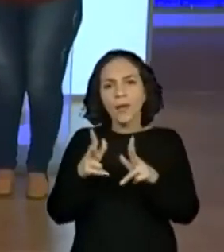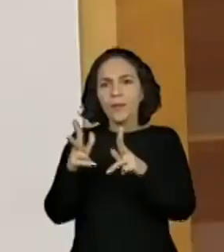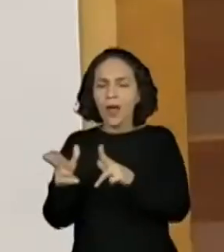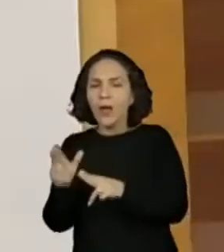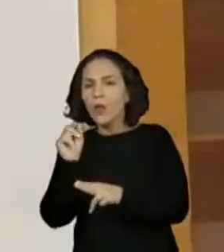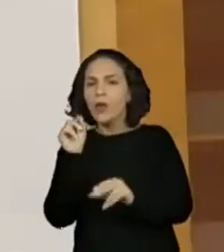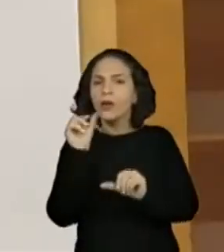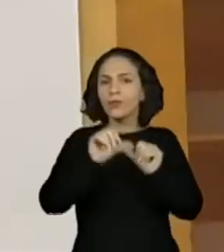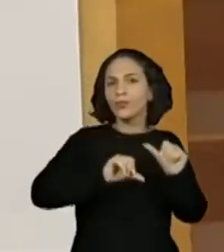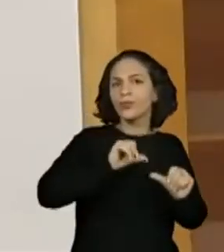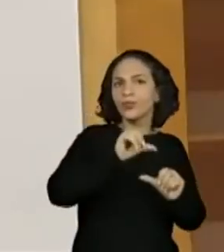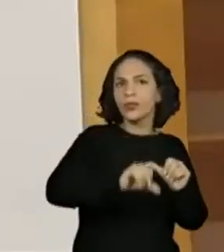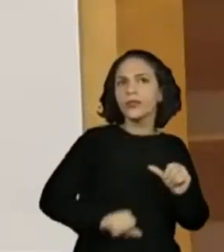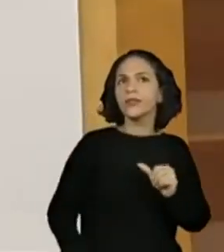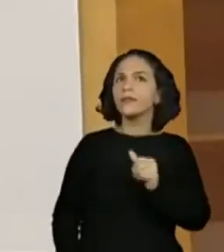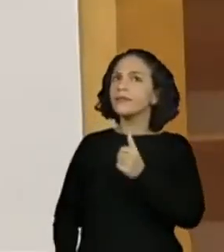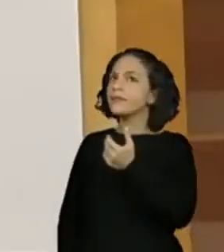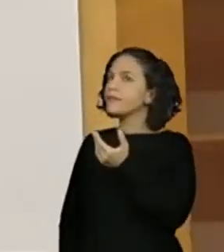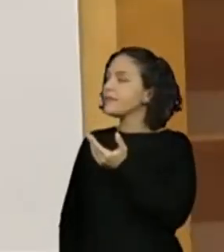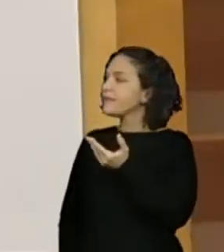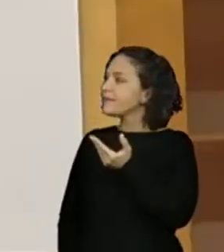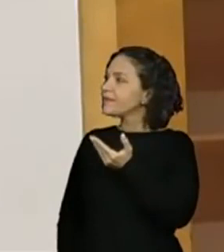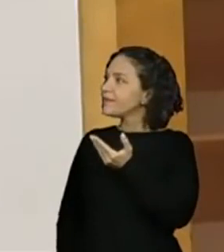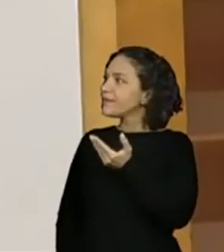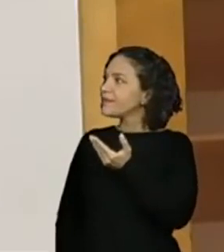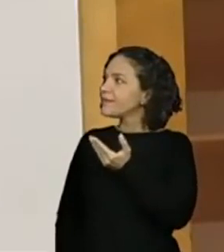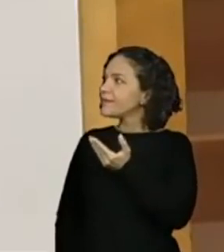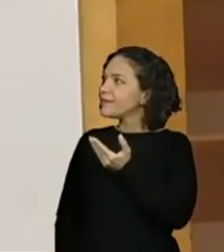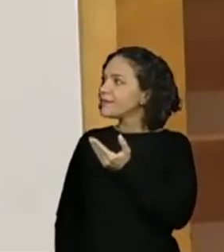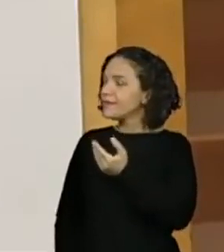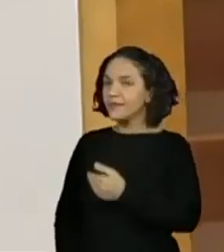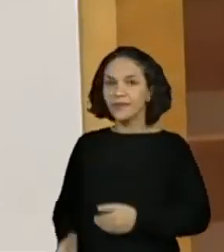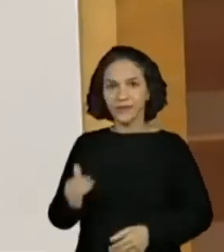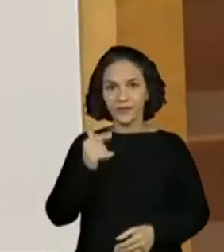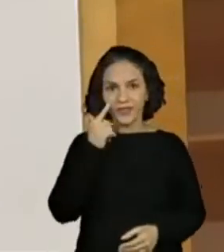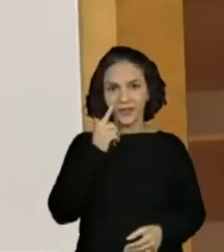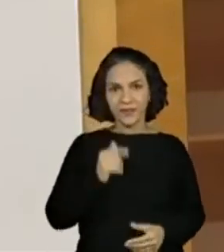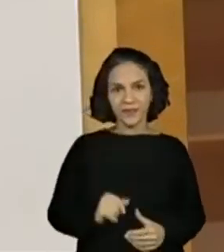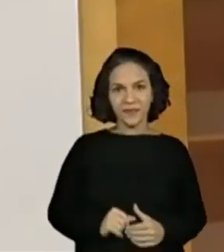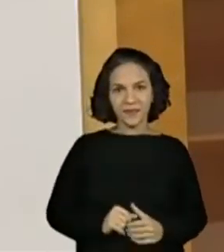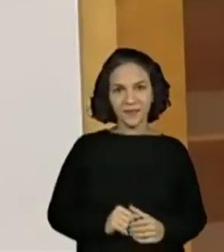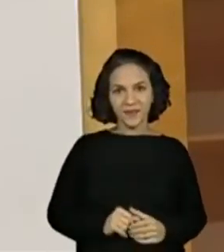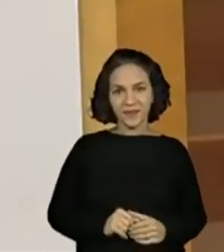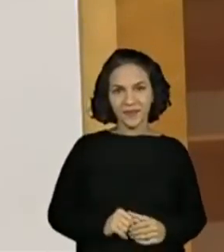muda? Como que muda? Vamos ver?